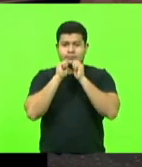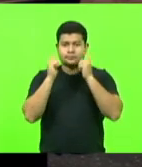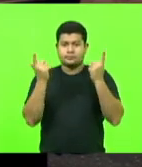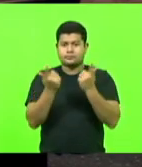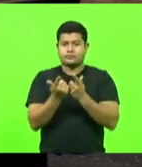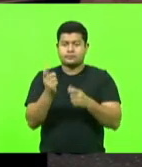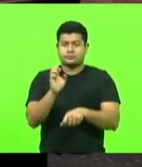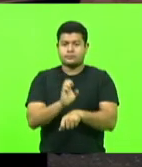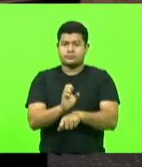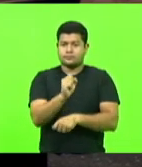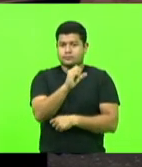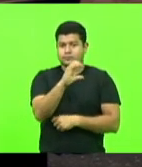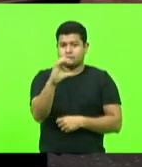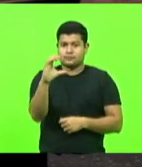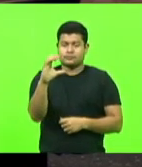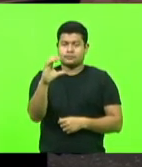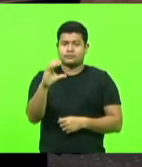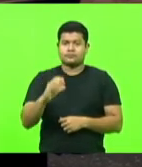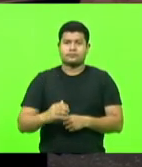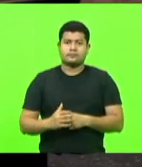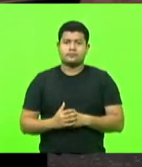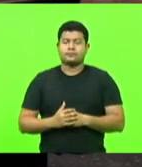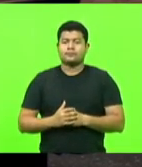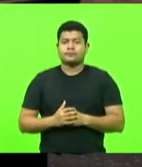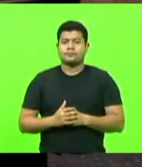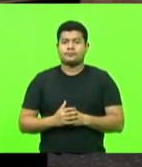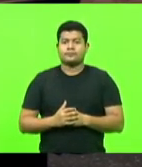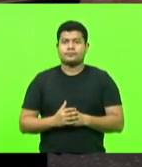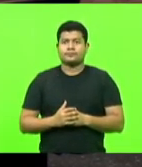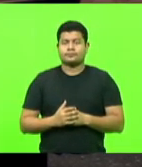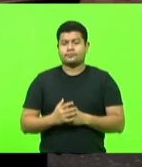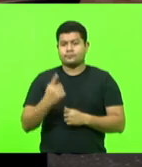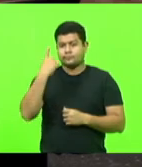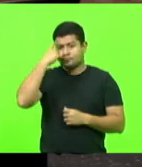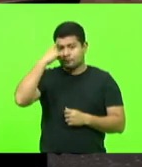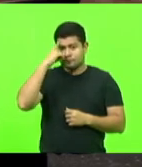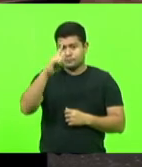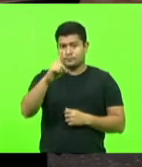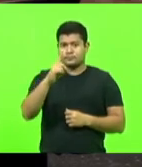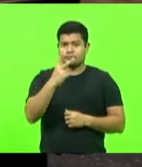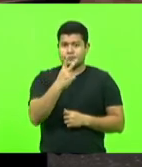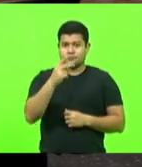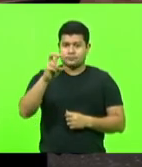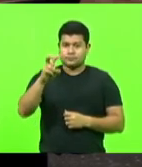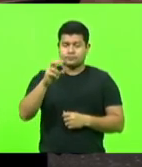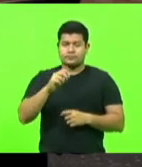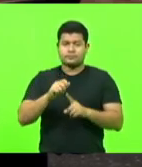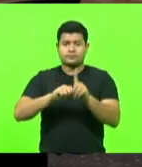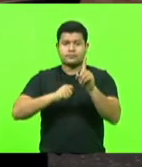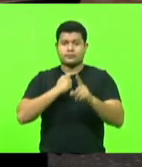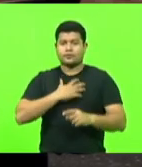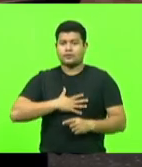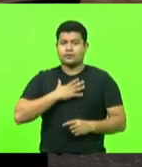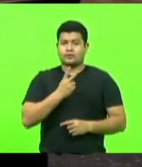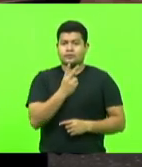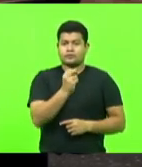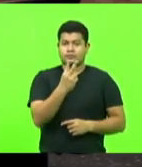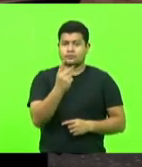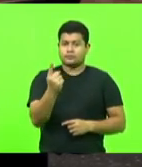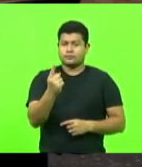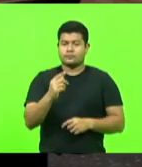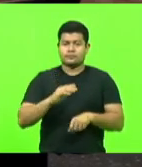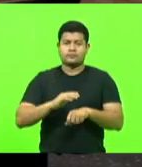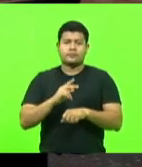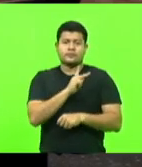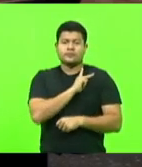Assembleia Legislativa do Estado de Santa Catarina. Realizado no dia 25 de agosto de 2021. Presidência,